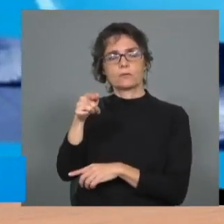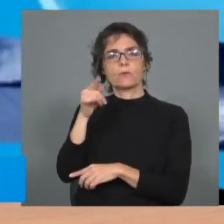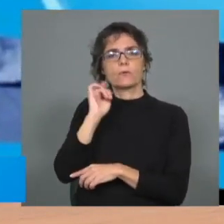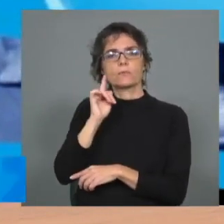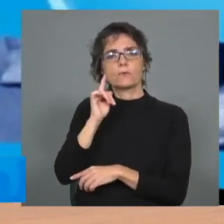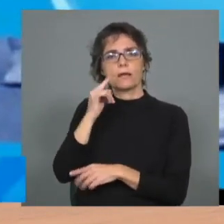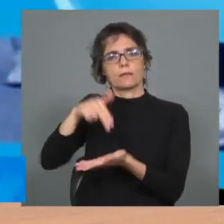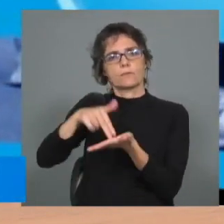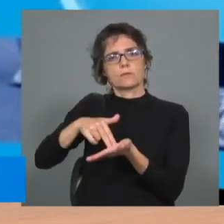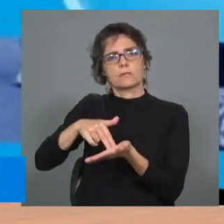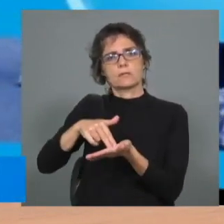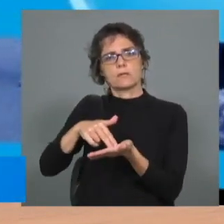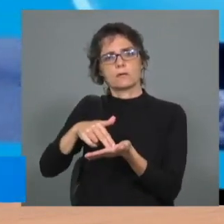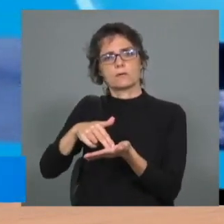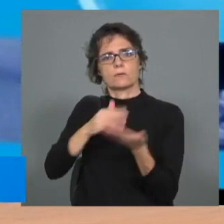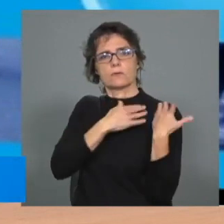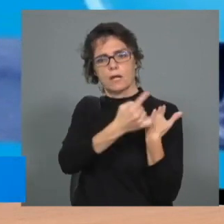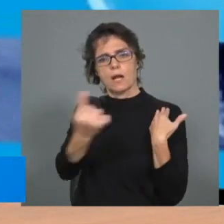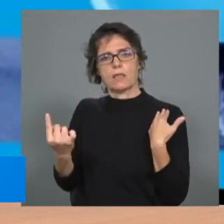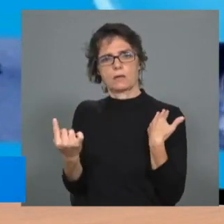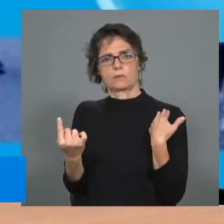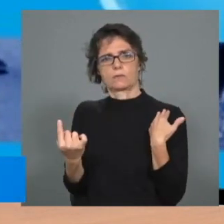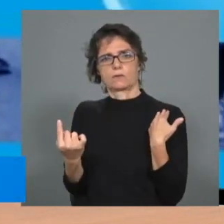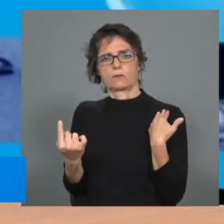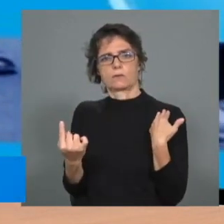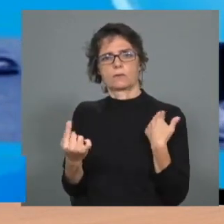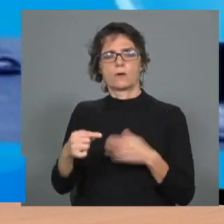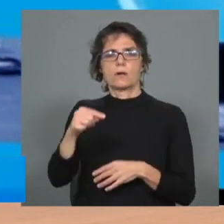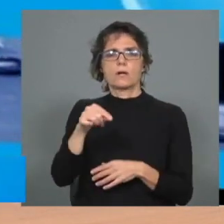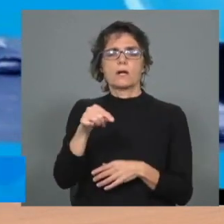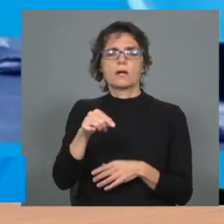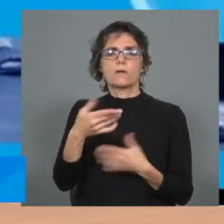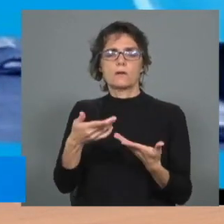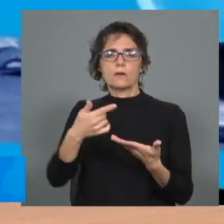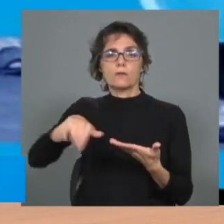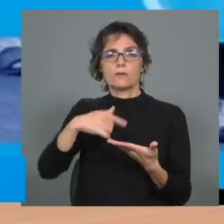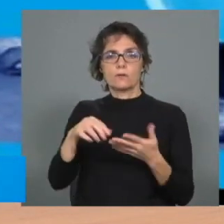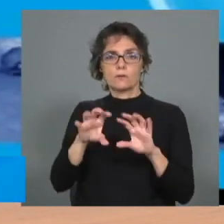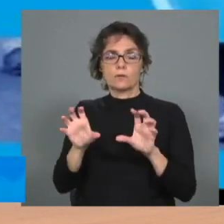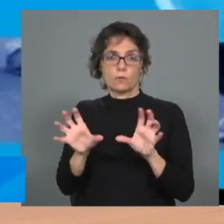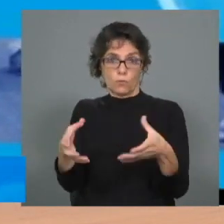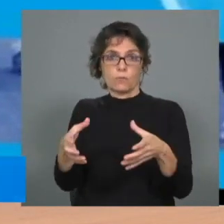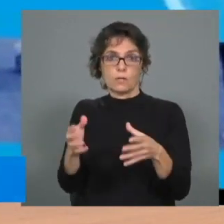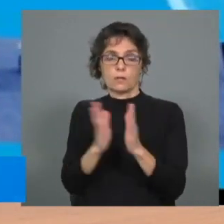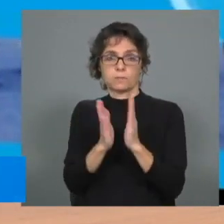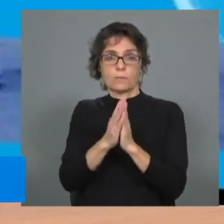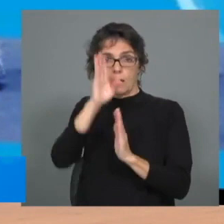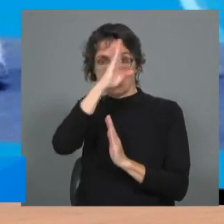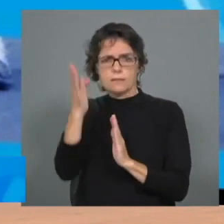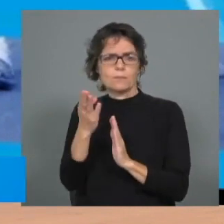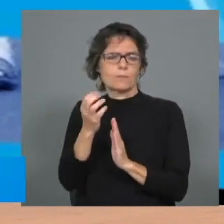acho que tem aqui uma mudança do interior das comunidades religiosas. Há muita dor em tudo isso, há